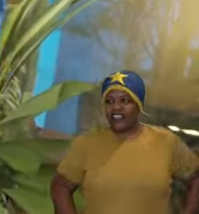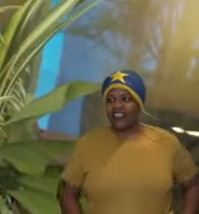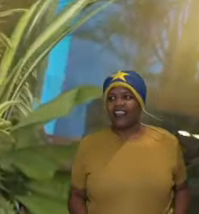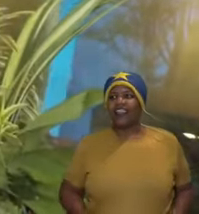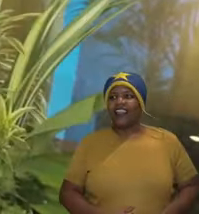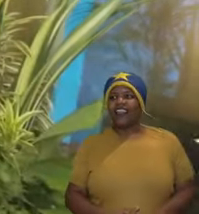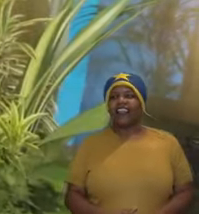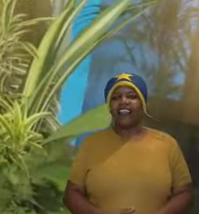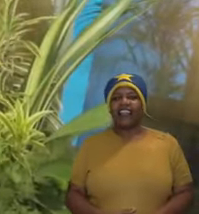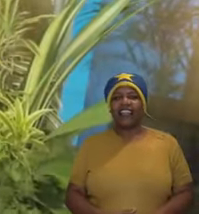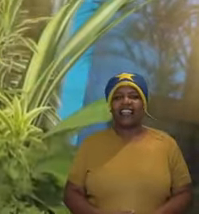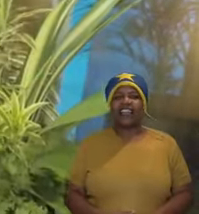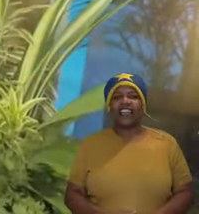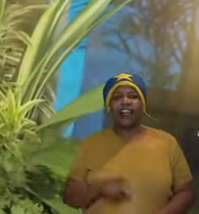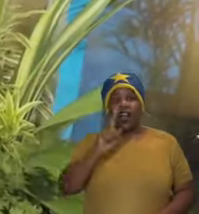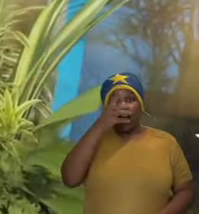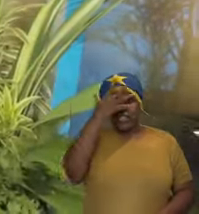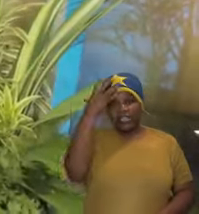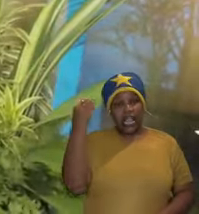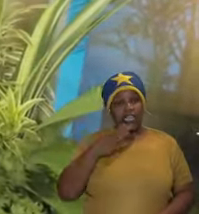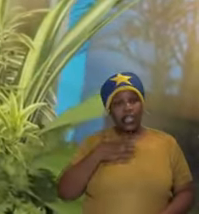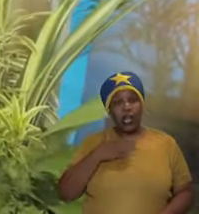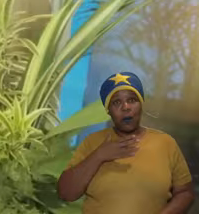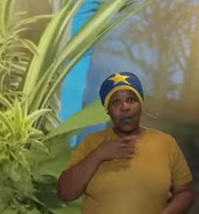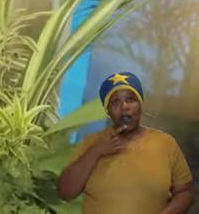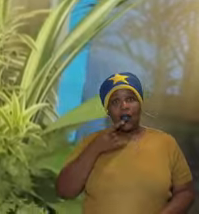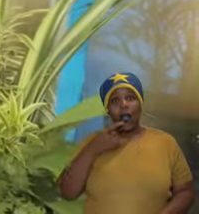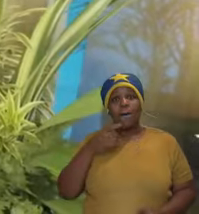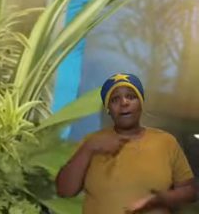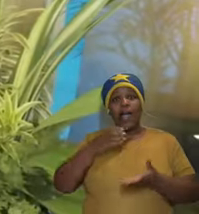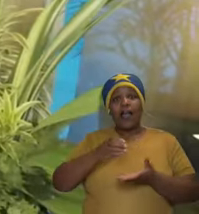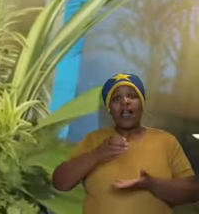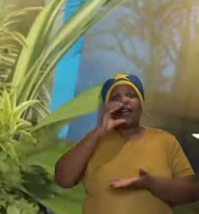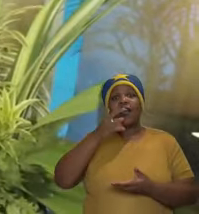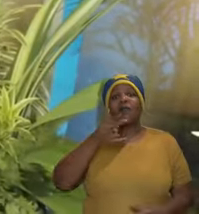ganho. Ixi. Esquece do meu drink, não. Chega a base, Paulo.